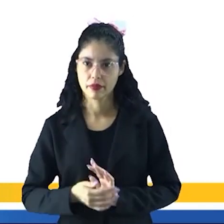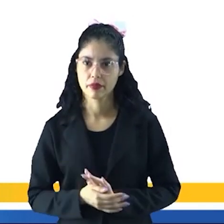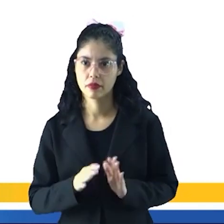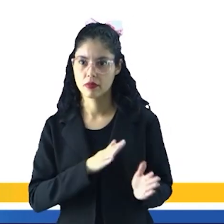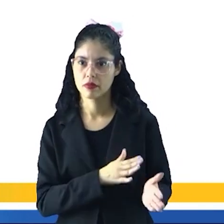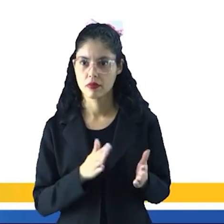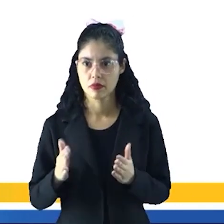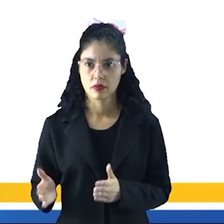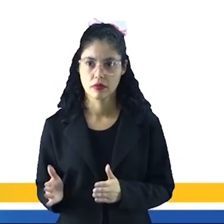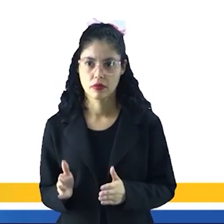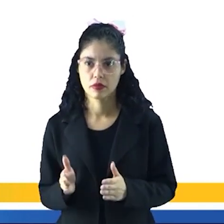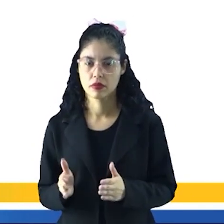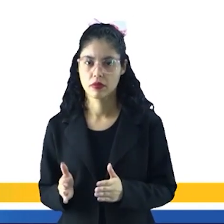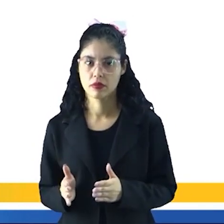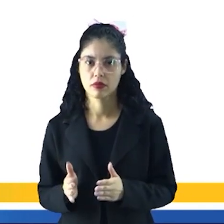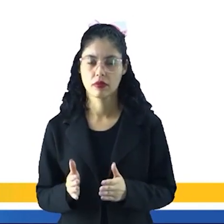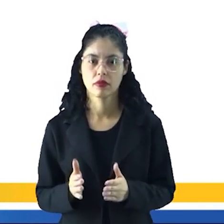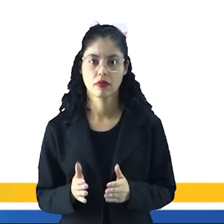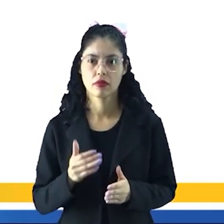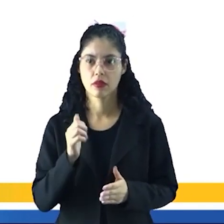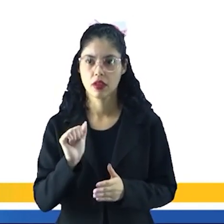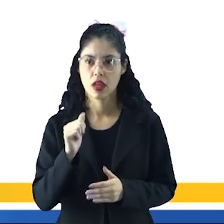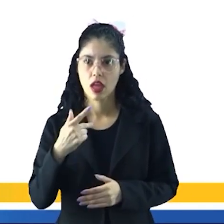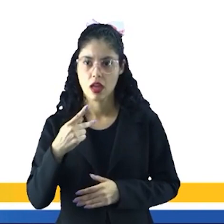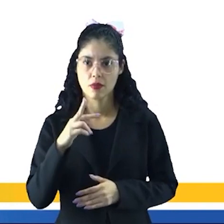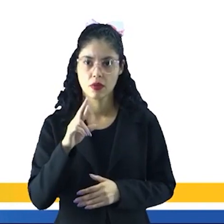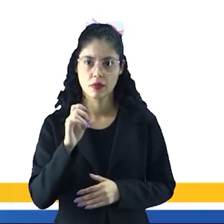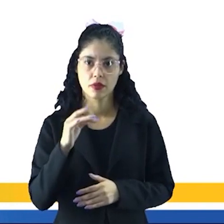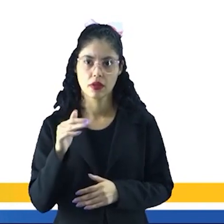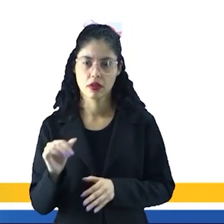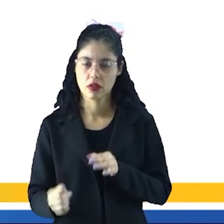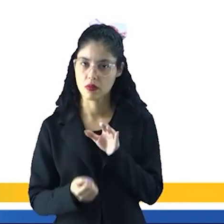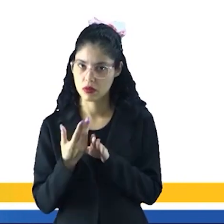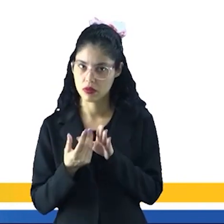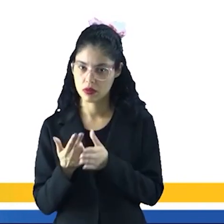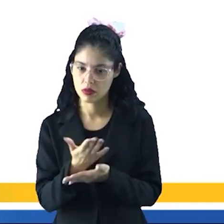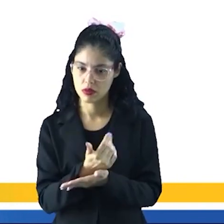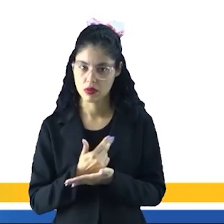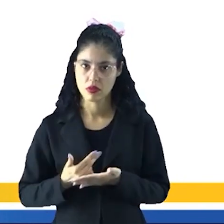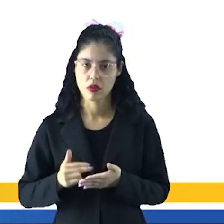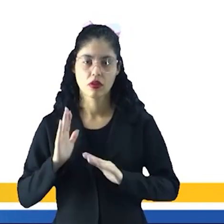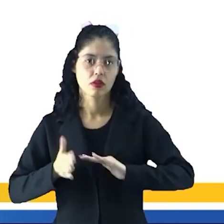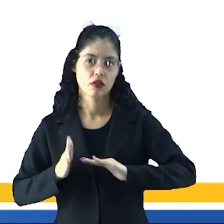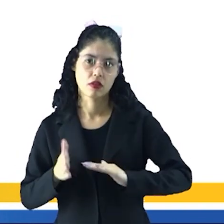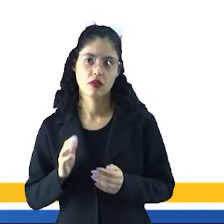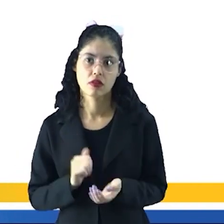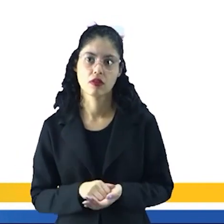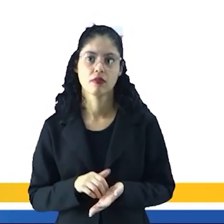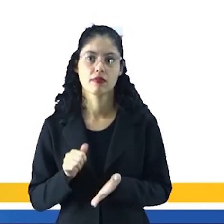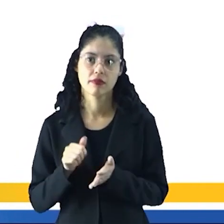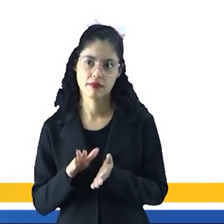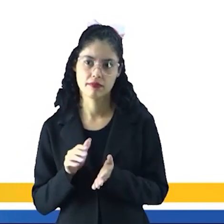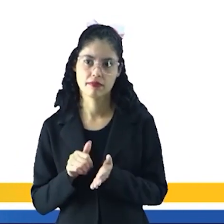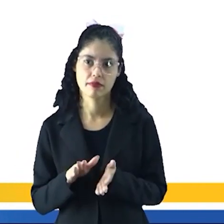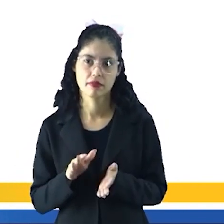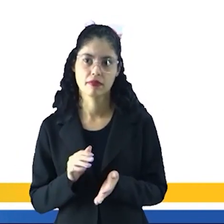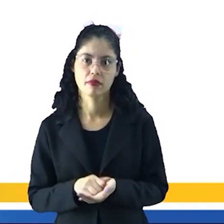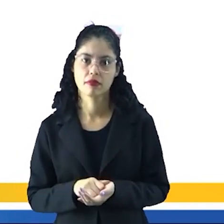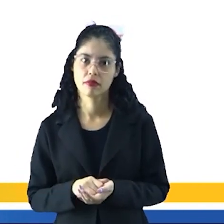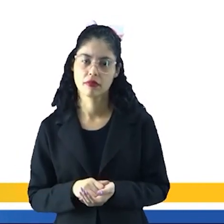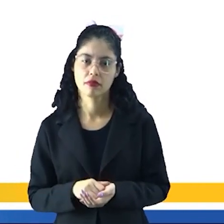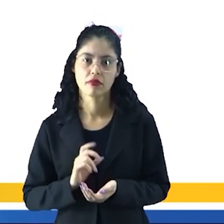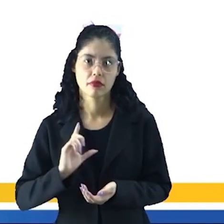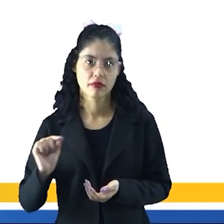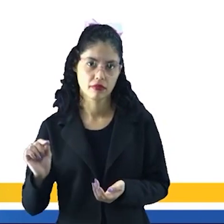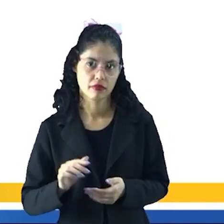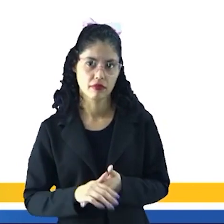faz parte das apropriações comuns à produção artística contemporânea, aí você pode já levantar a lebre